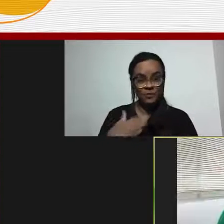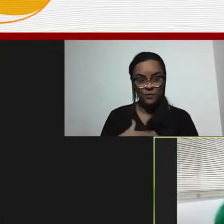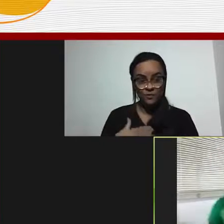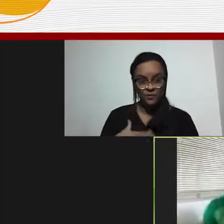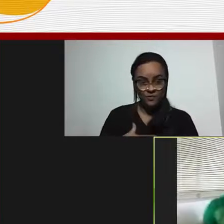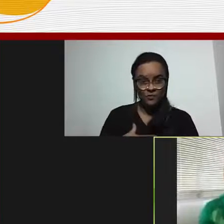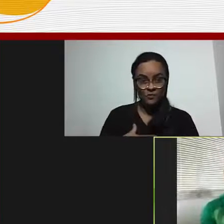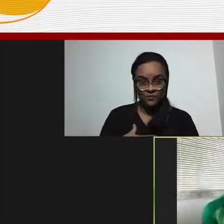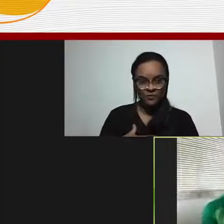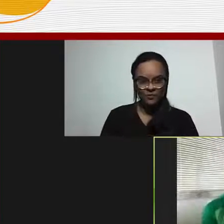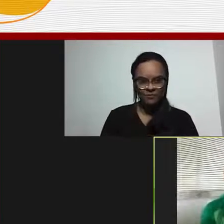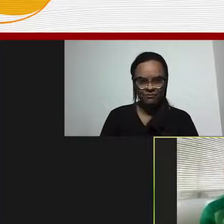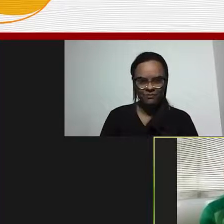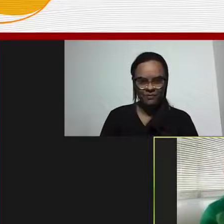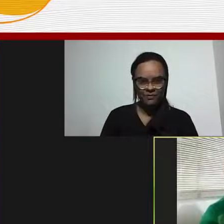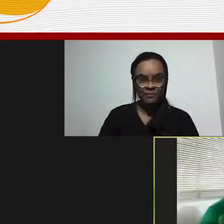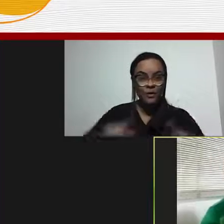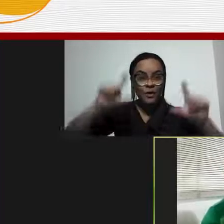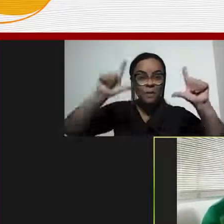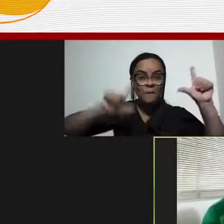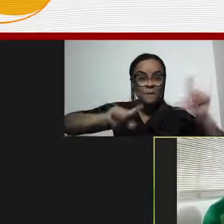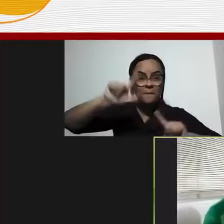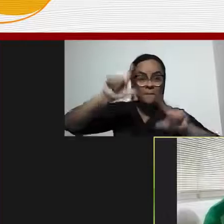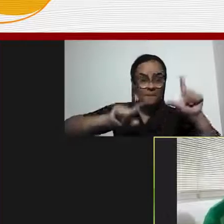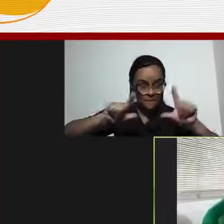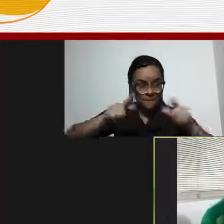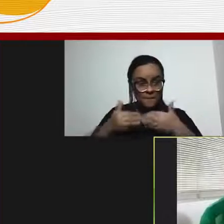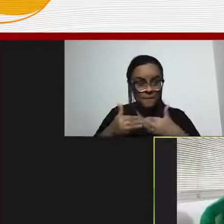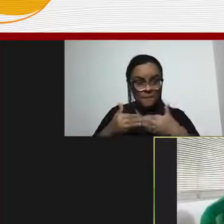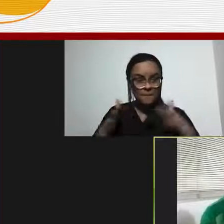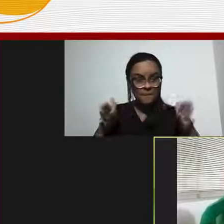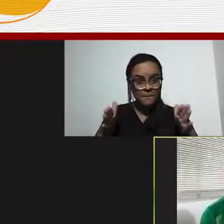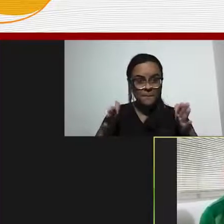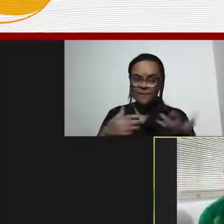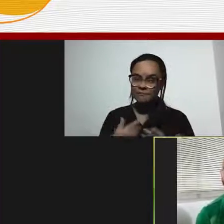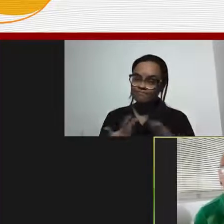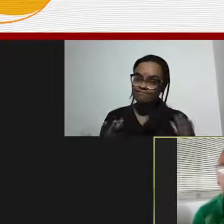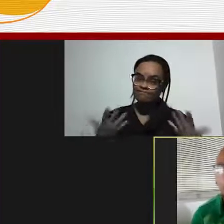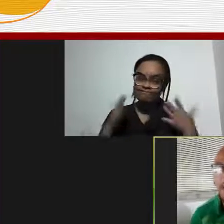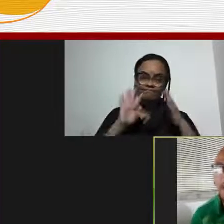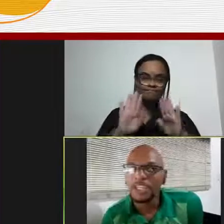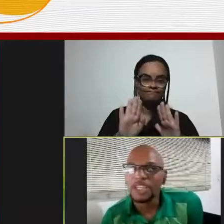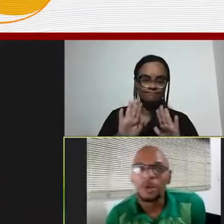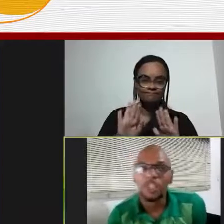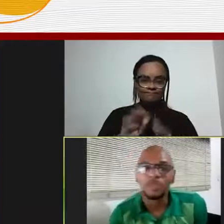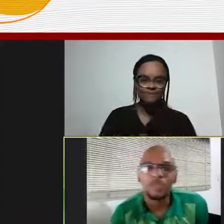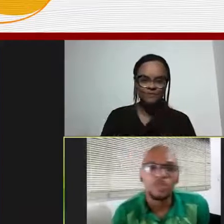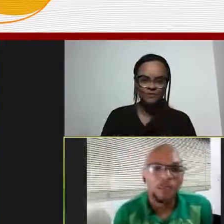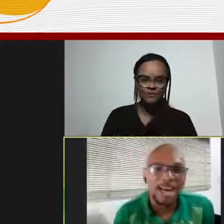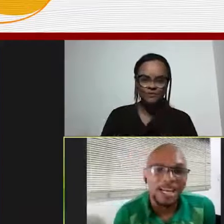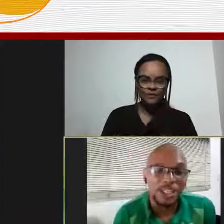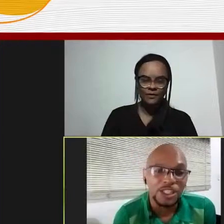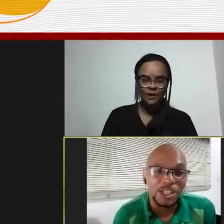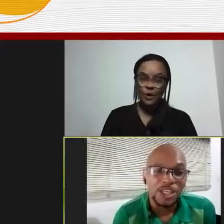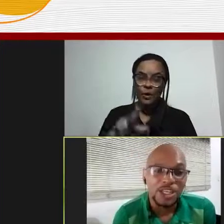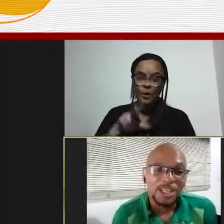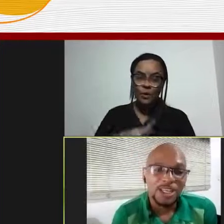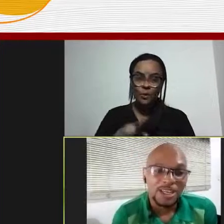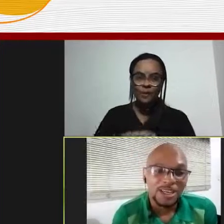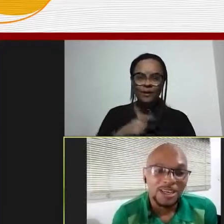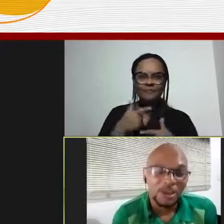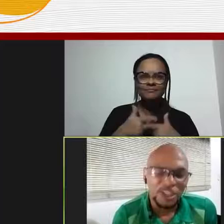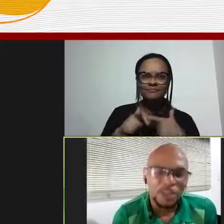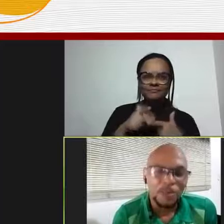eu estava em casa, eu assisti a abertura, mas por umas questões pessoais,